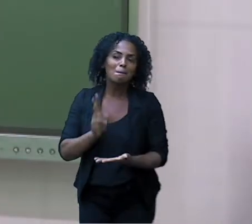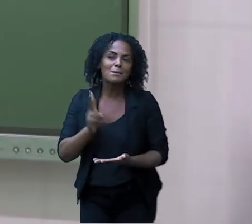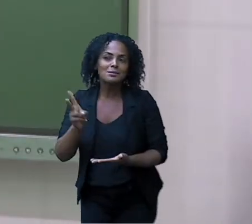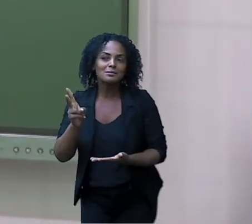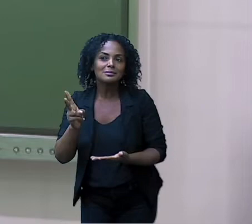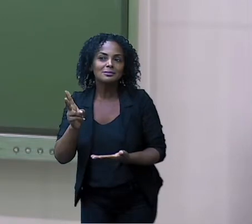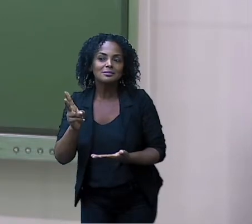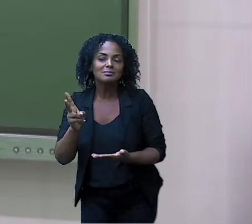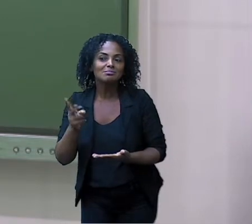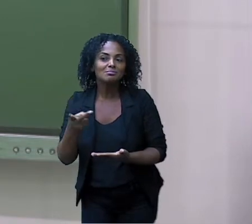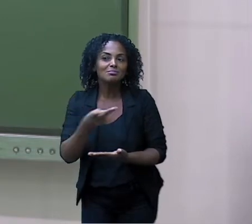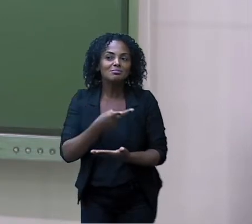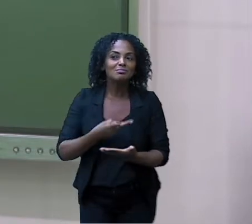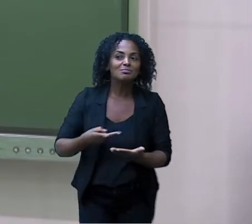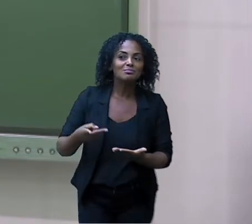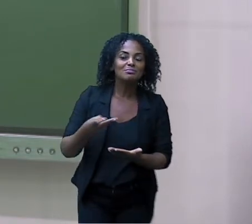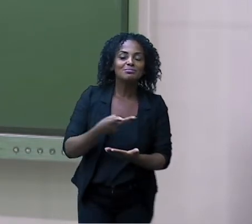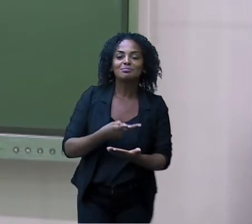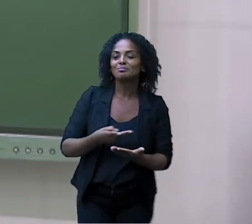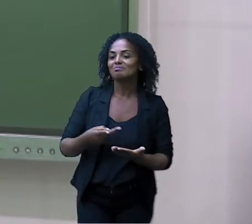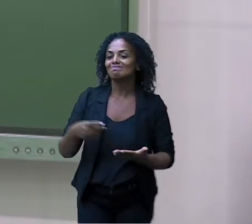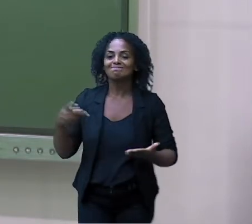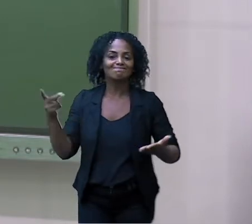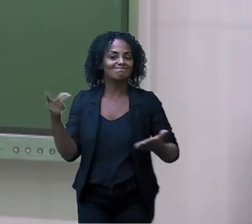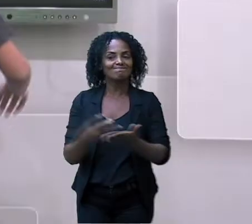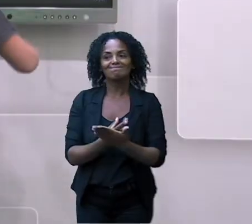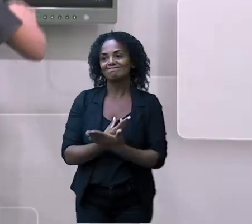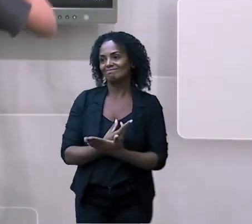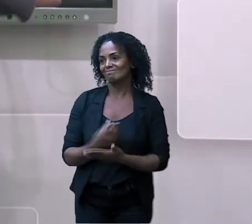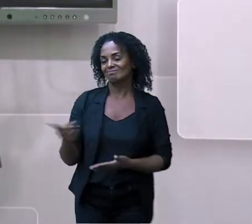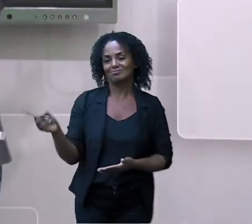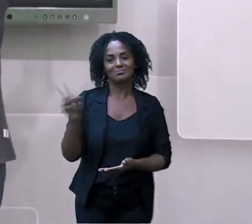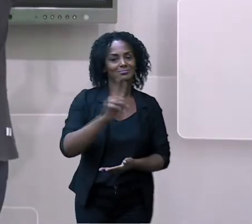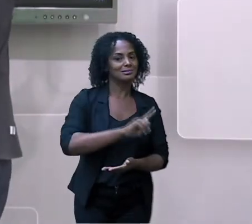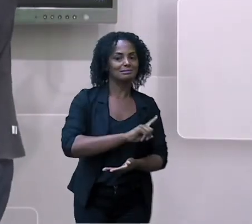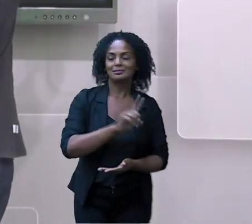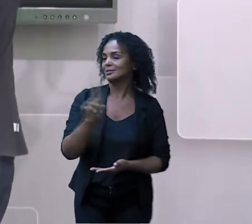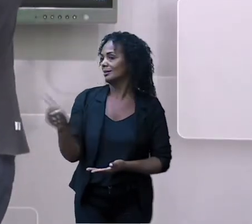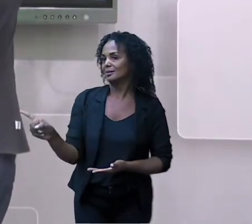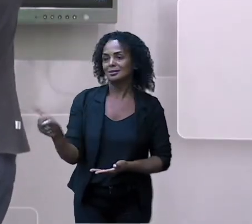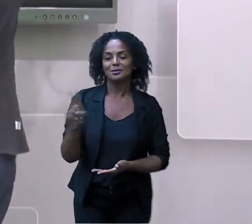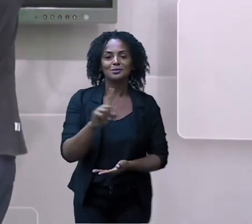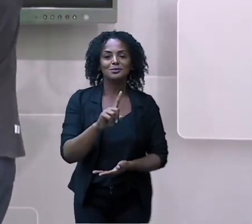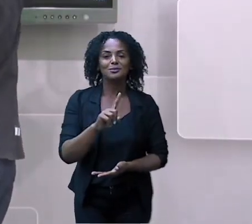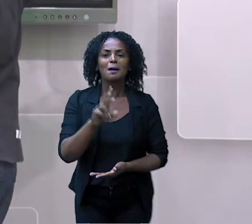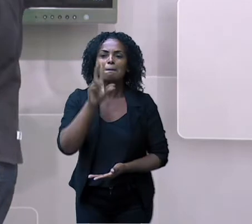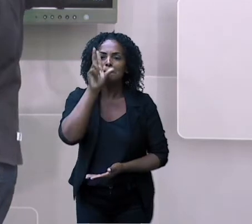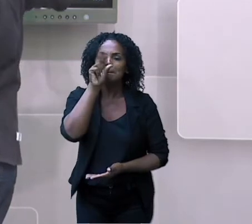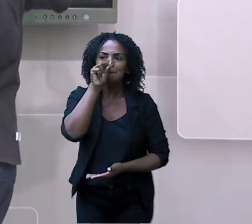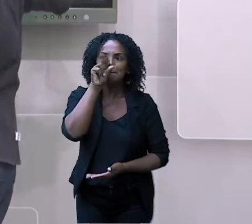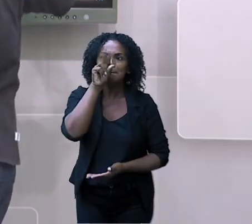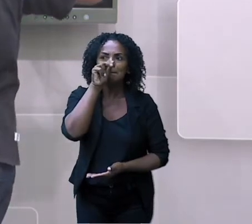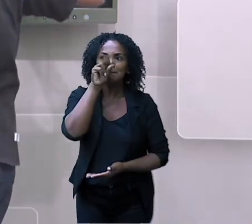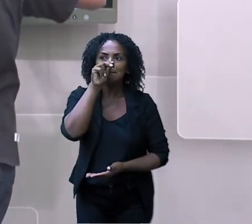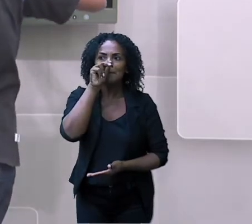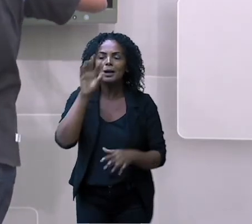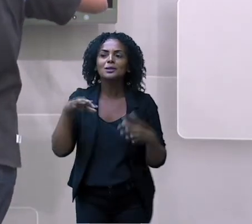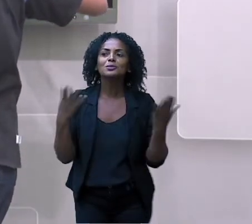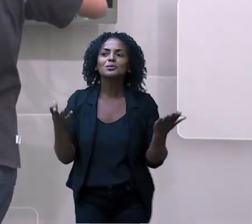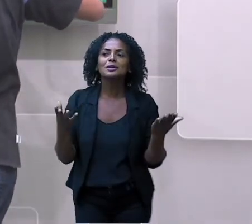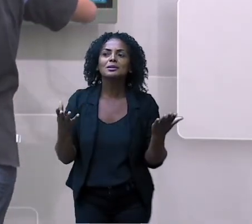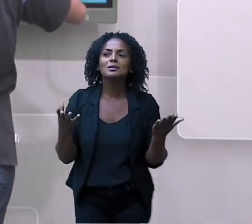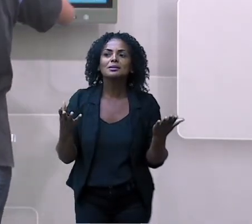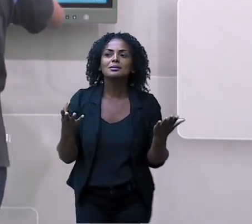Esse aí você já abriu. Agora eu não me lembro também onde é que está, não. Pato, onde é que está o pato? Ah, tá vendo o